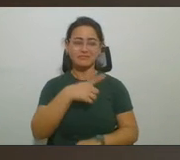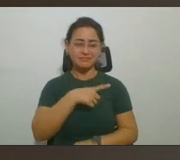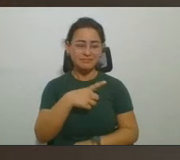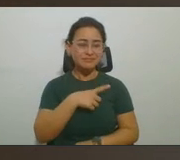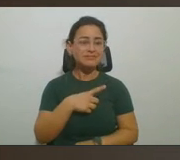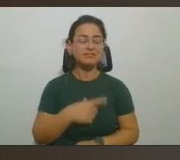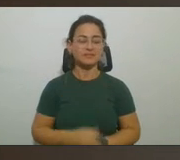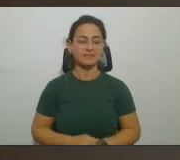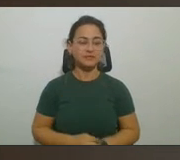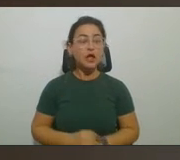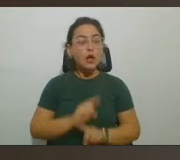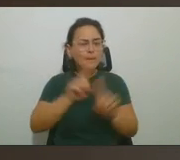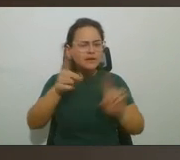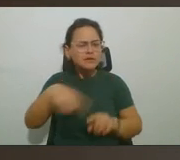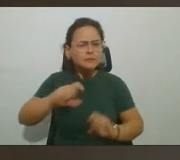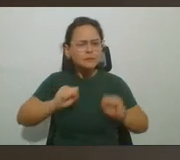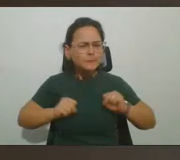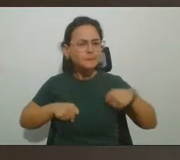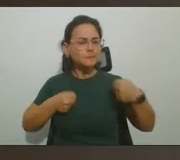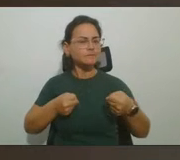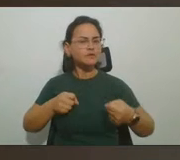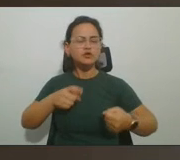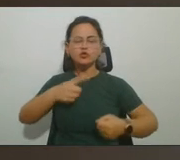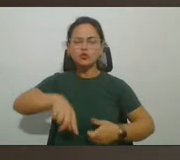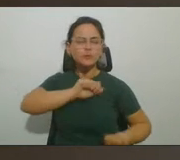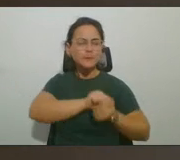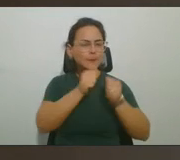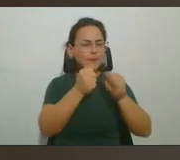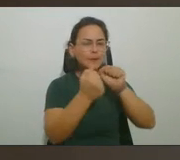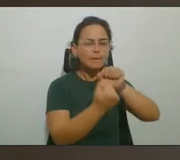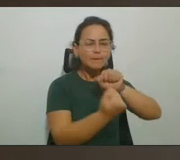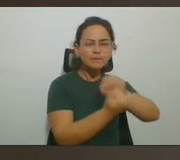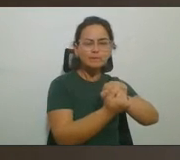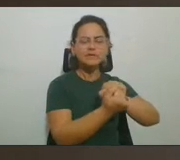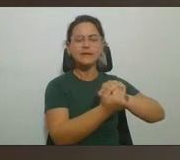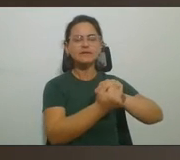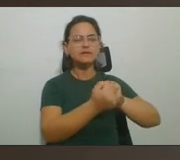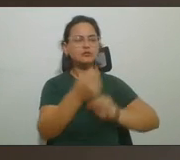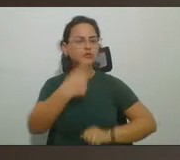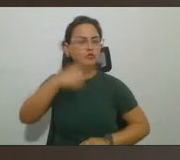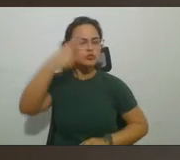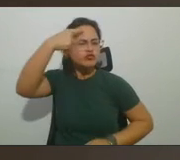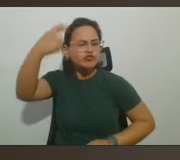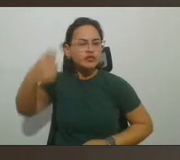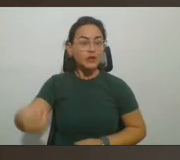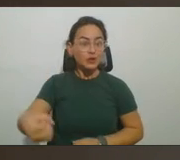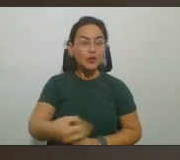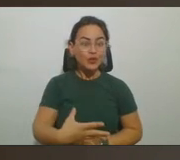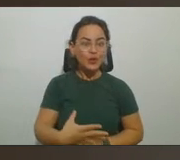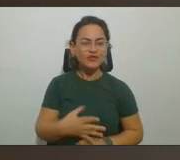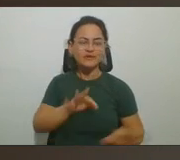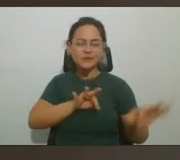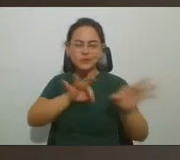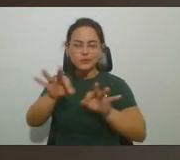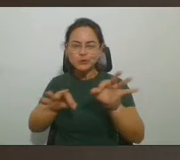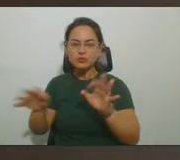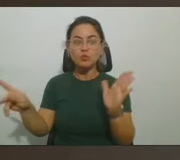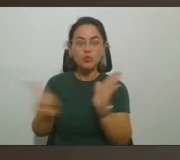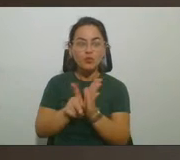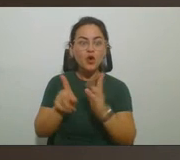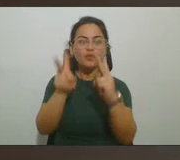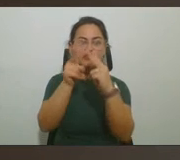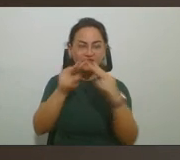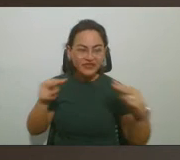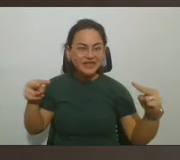falou a professora Giane, com reinvenção e cuidado, reorganizamos o evento para formato online e o